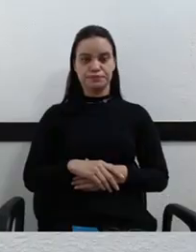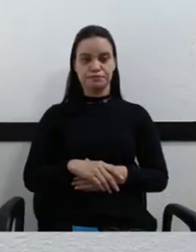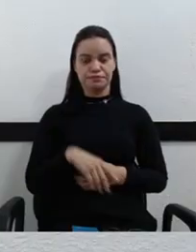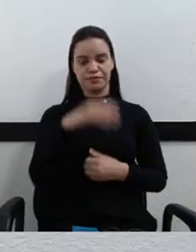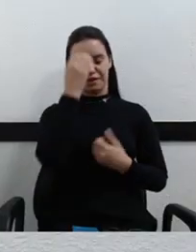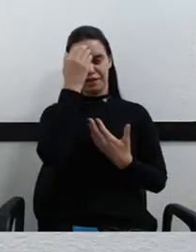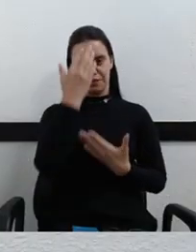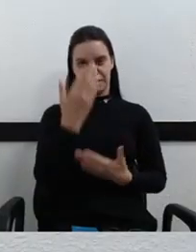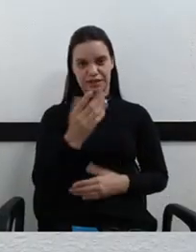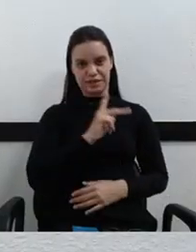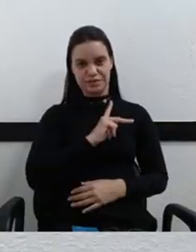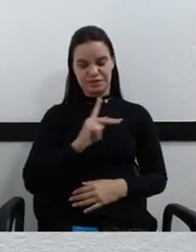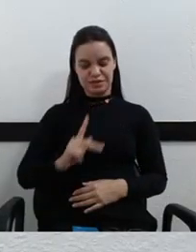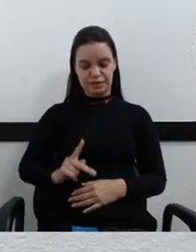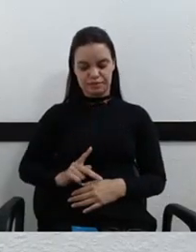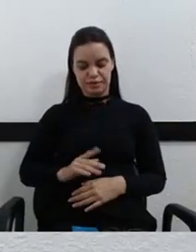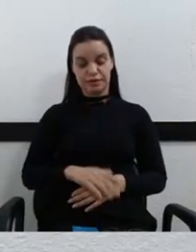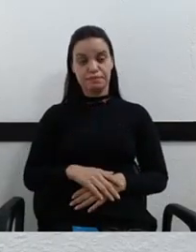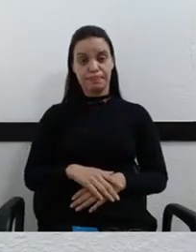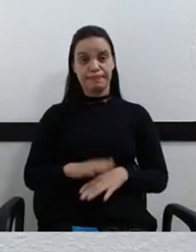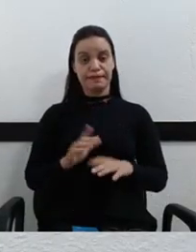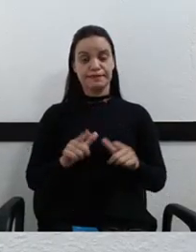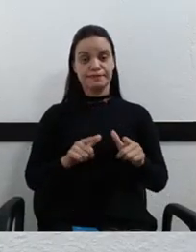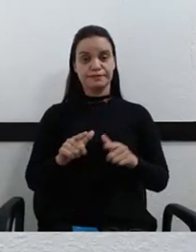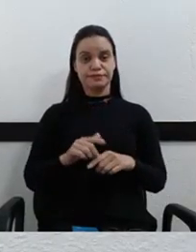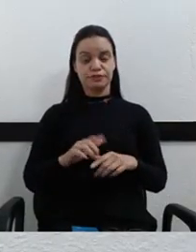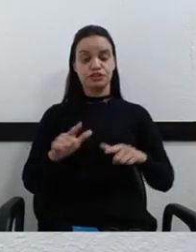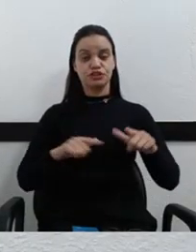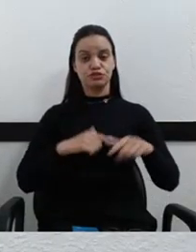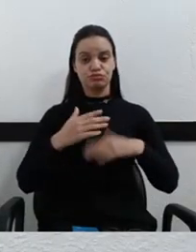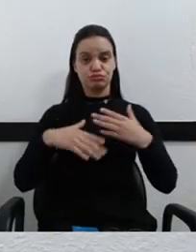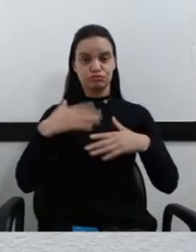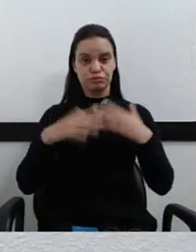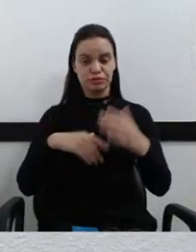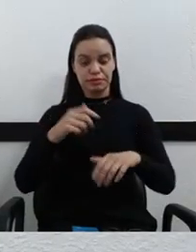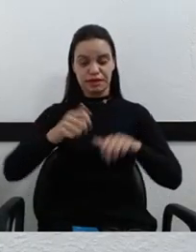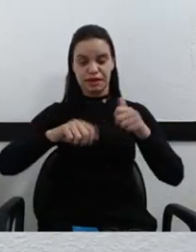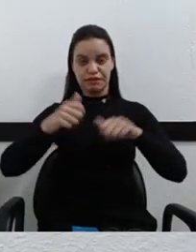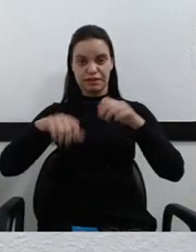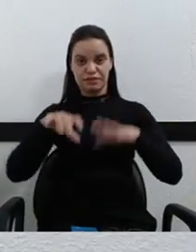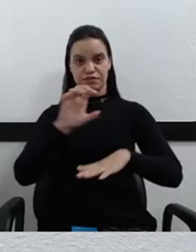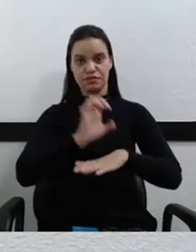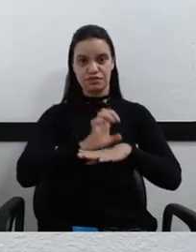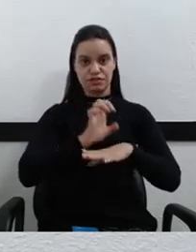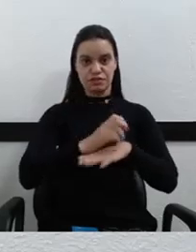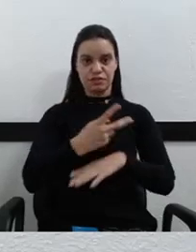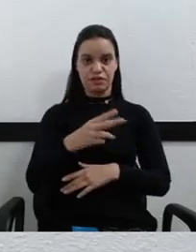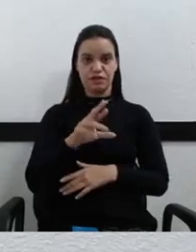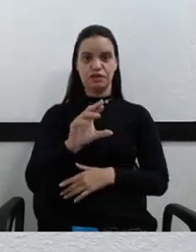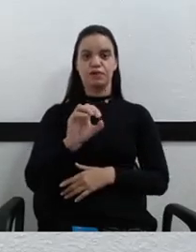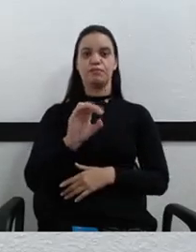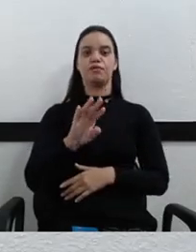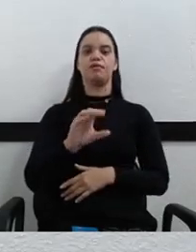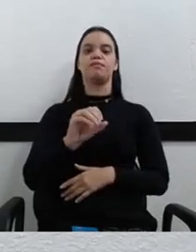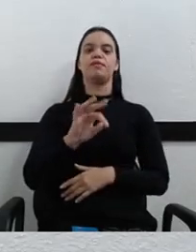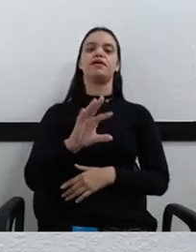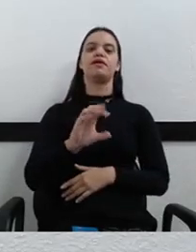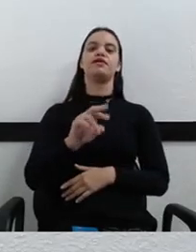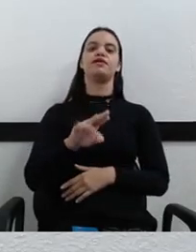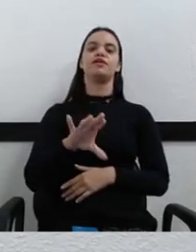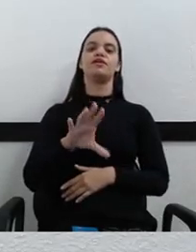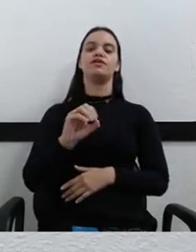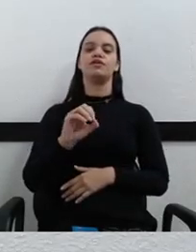Agradeço a presidência. Trata-se de procedimento administrativo para avaliação de estágio probatório do interessado. A